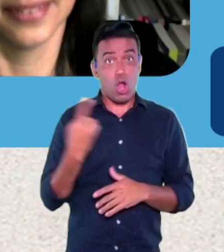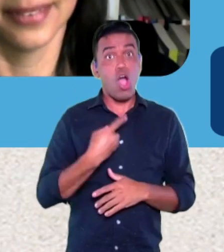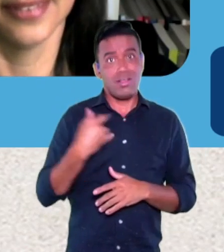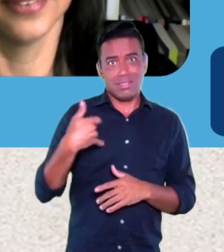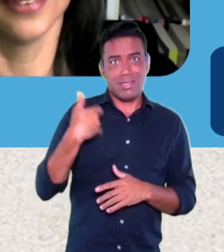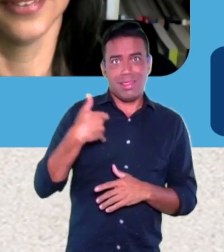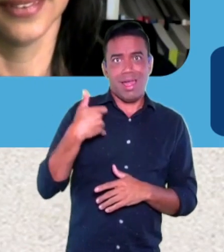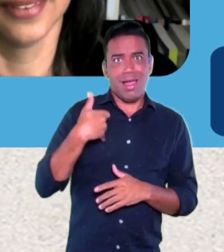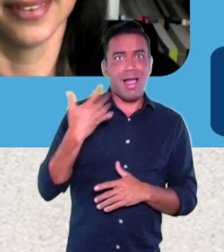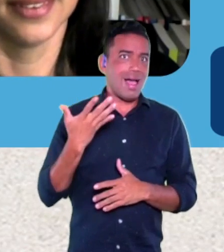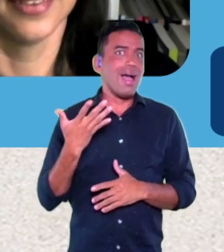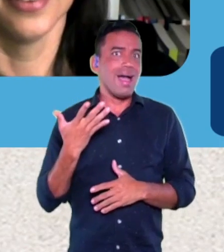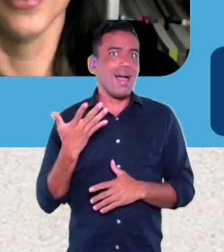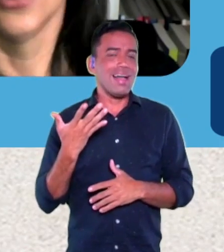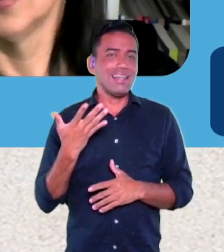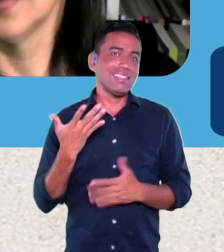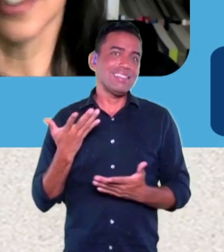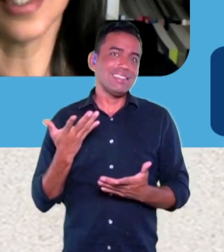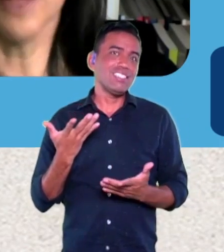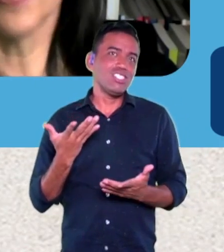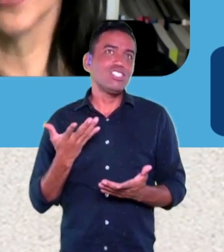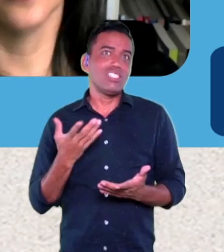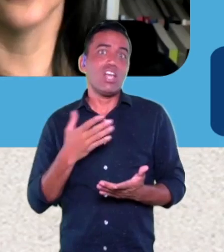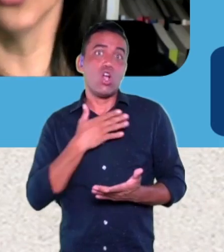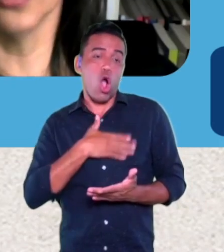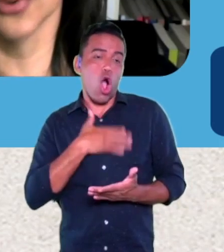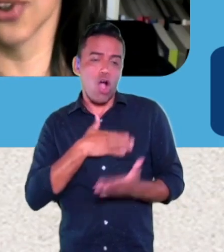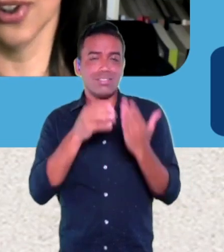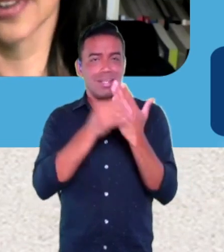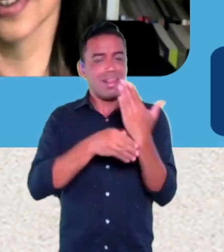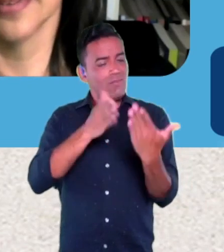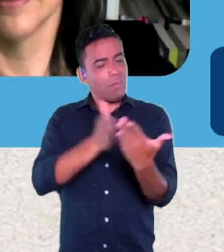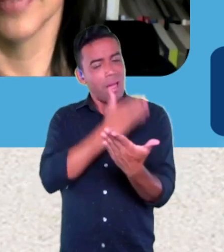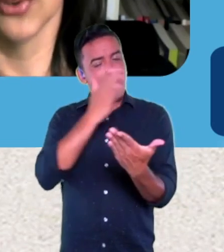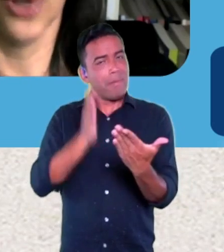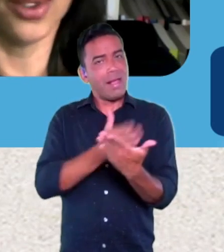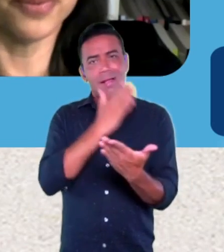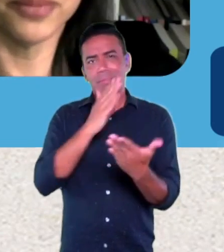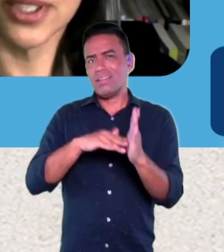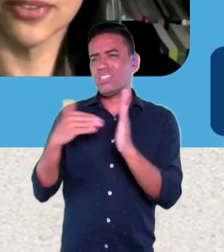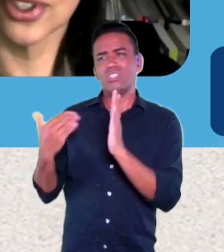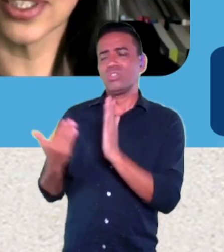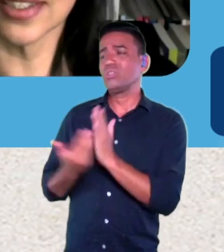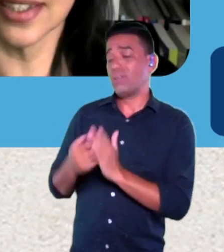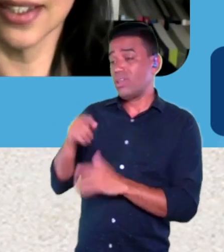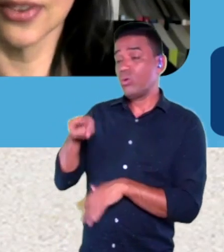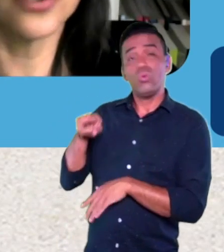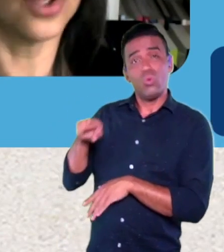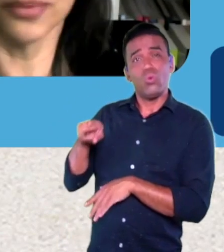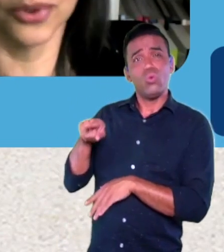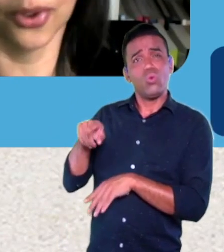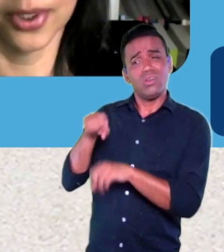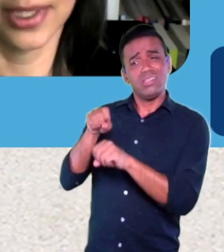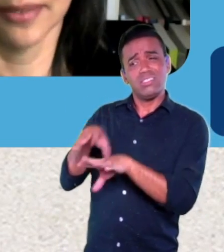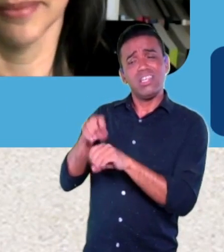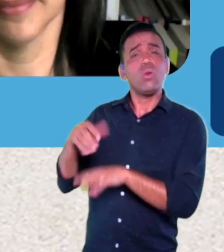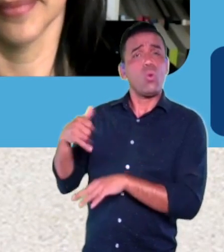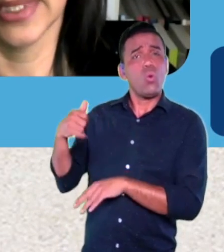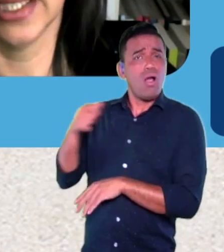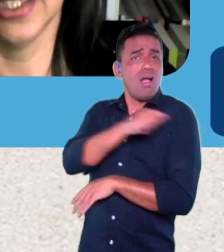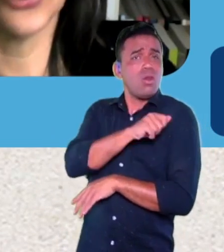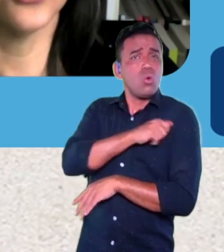que é fundamental ter o livro na Sabe mão, que né? De todo mundo sentir, gosta. Eu dou aula para gosta. meninos de 15 anos, todo mundo